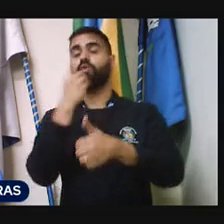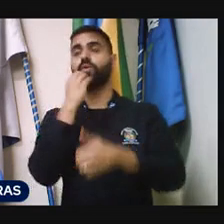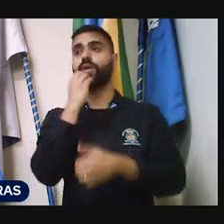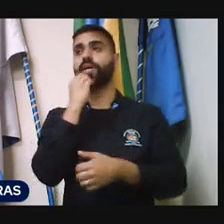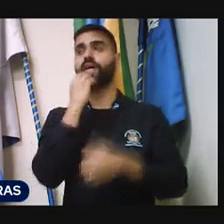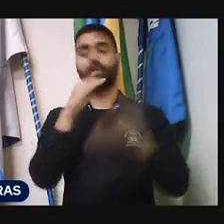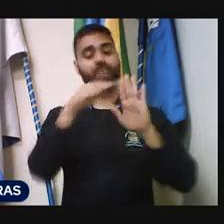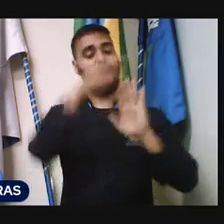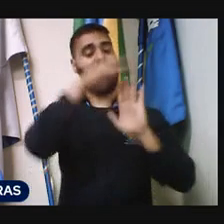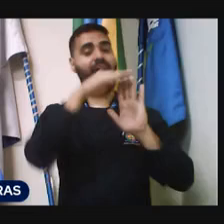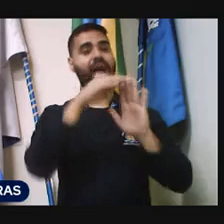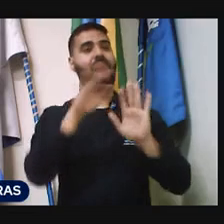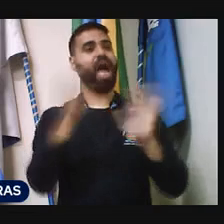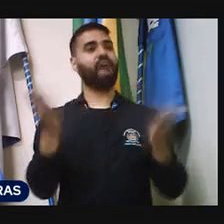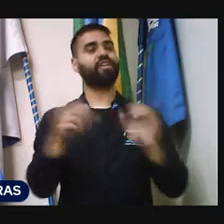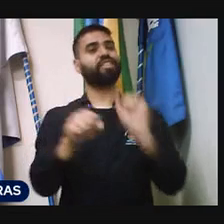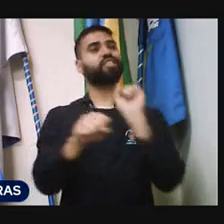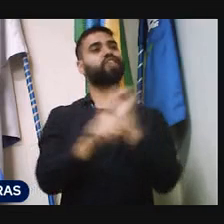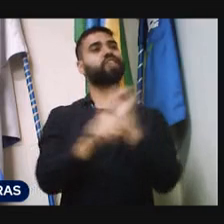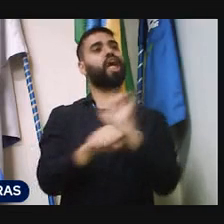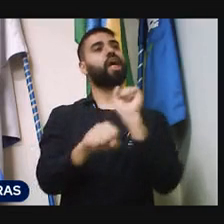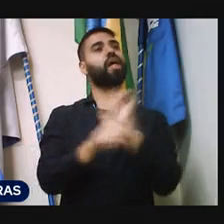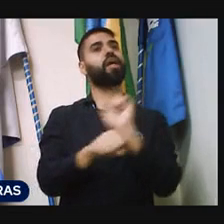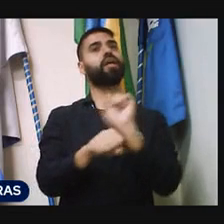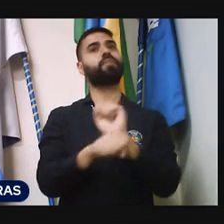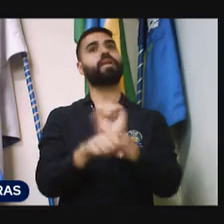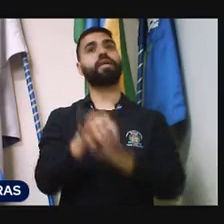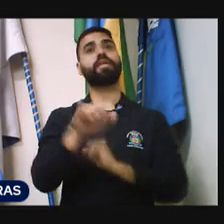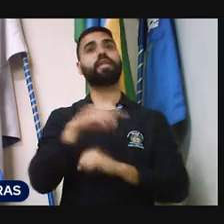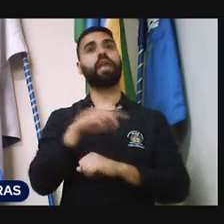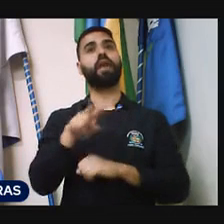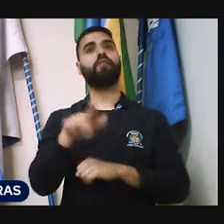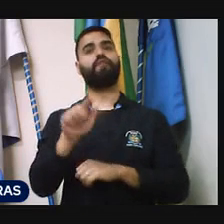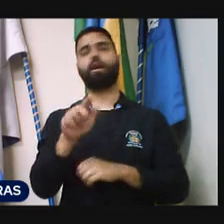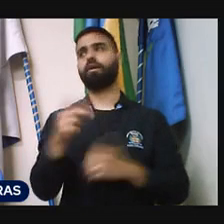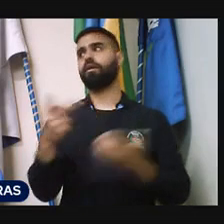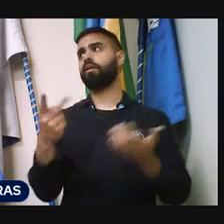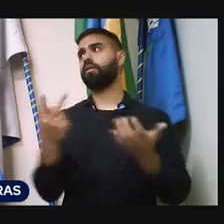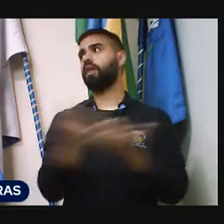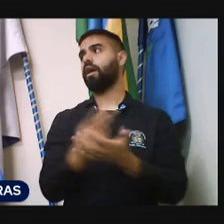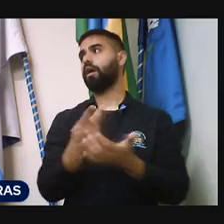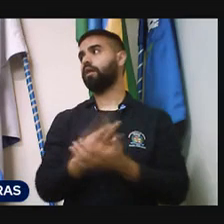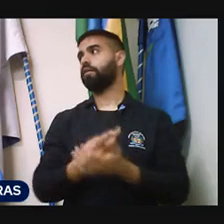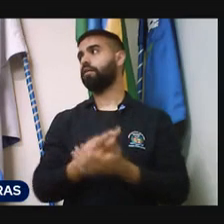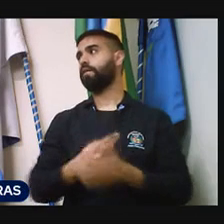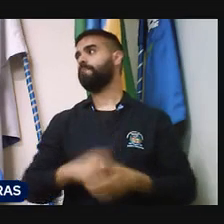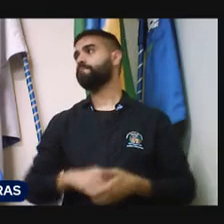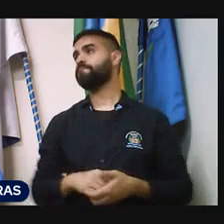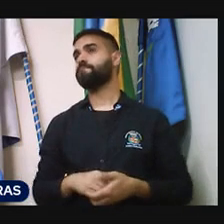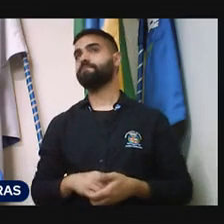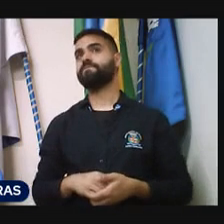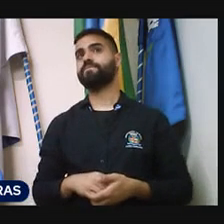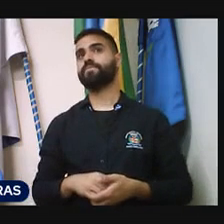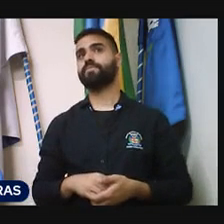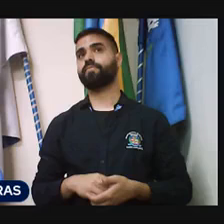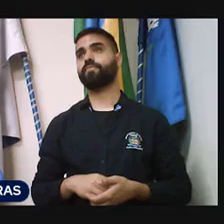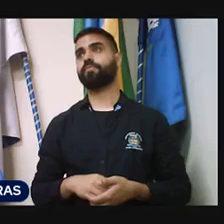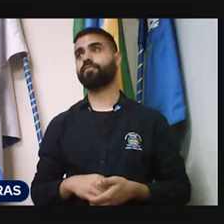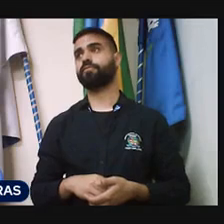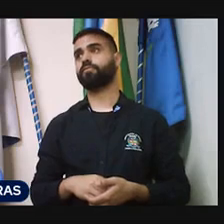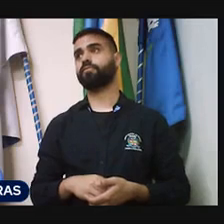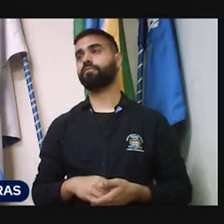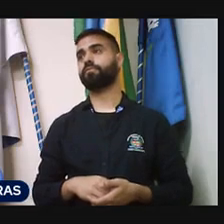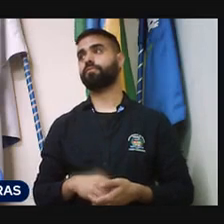agora tem que aguardar quantos surgir a vaga dela aí tá errado além do vereador Celsinho ou treinador quer